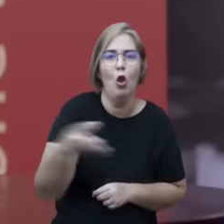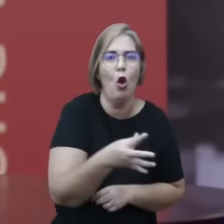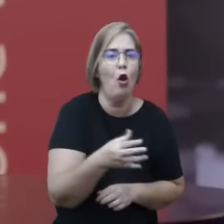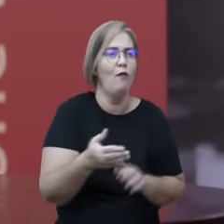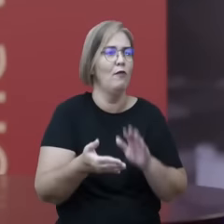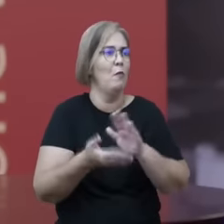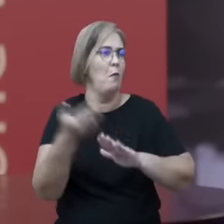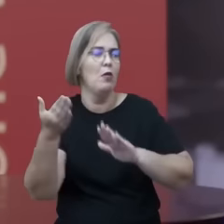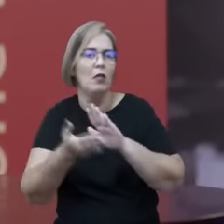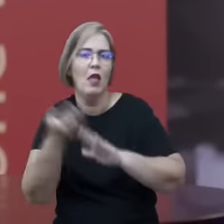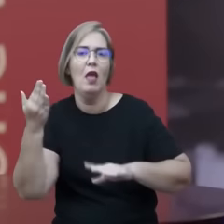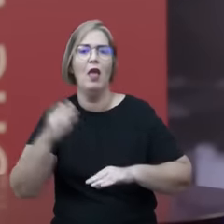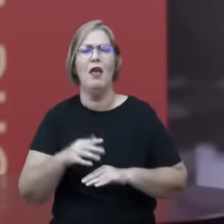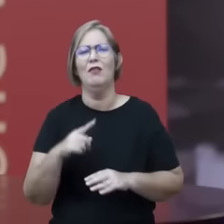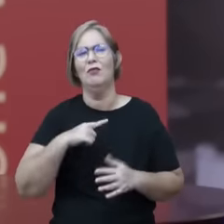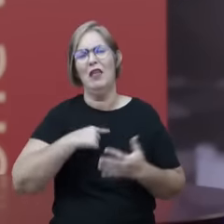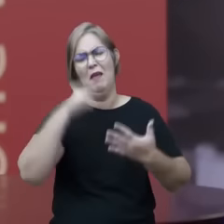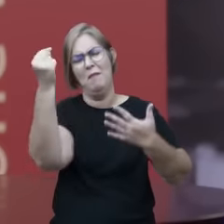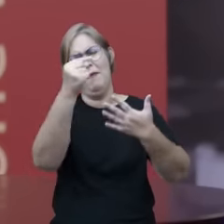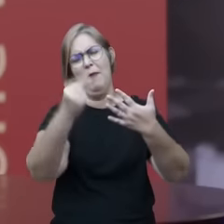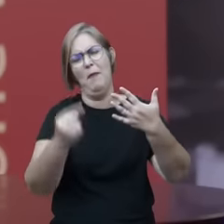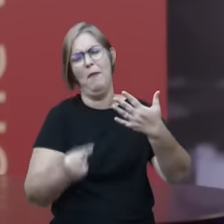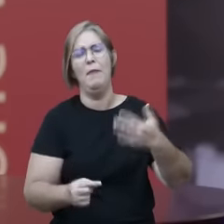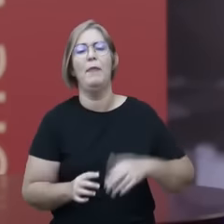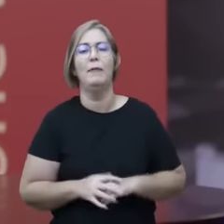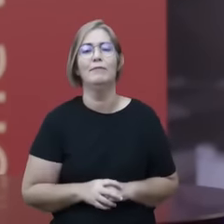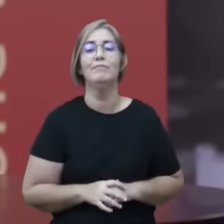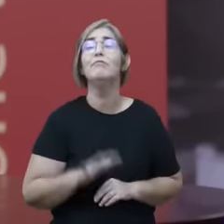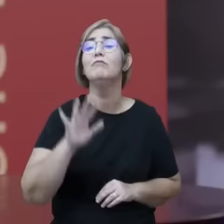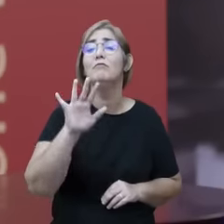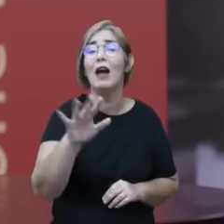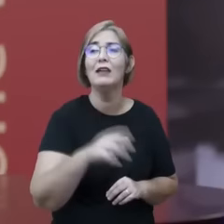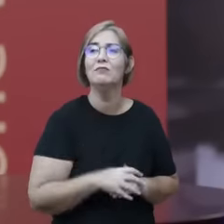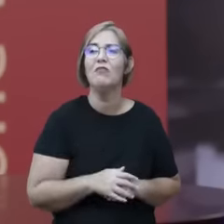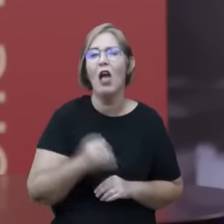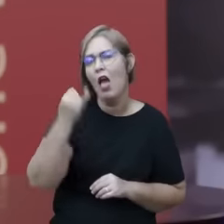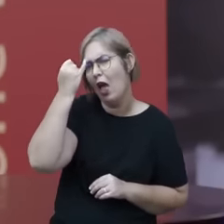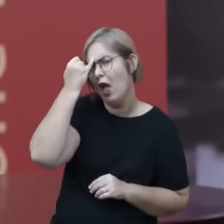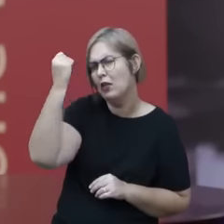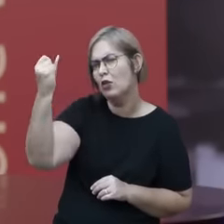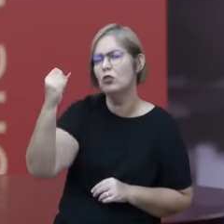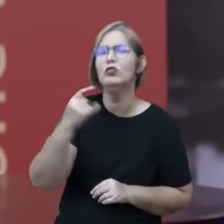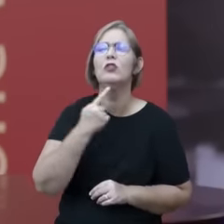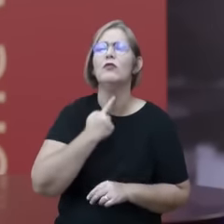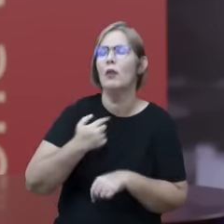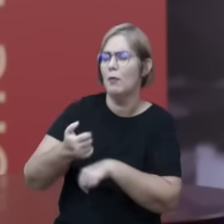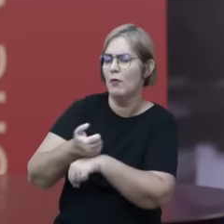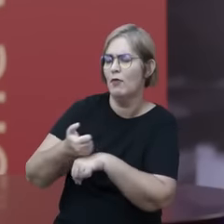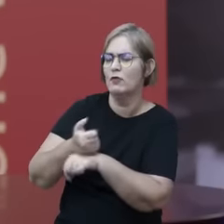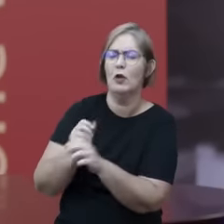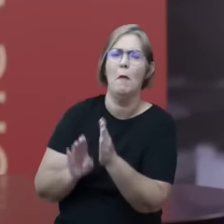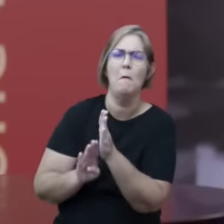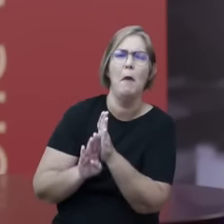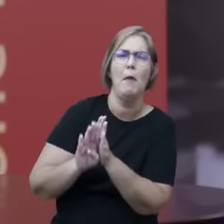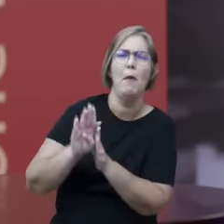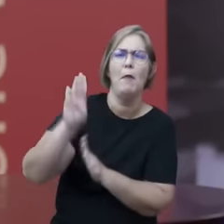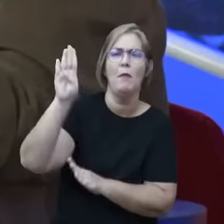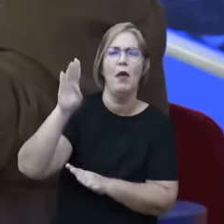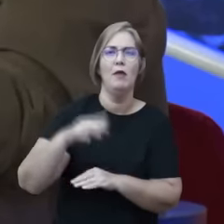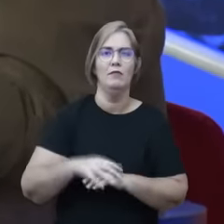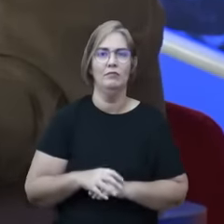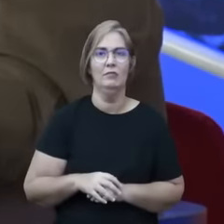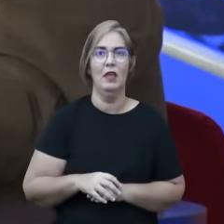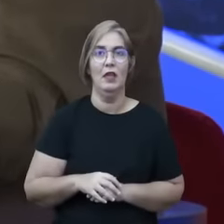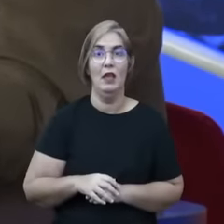vocês quiserem chamar, mas eh a ideologia do sucesso, né, da realização e da realização do